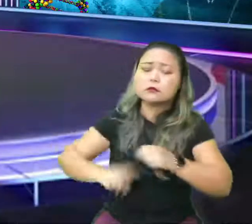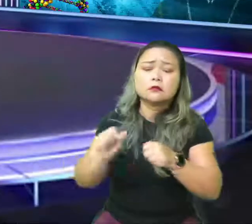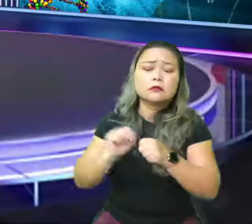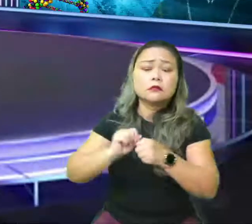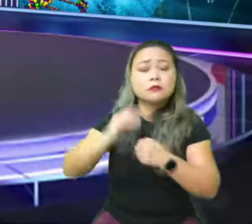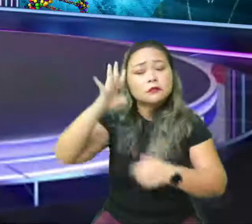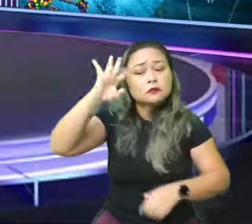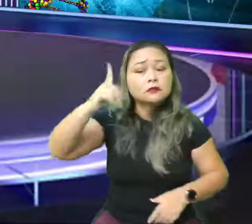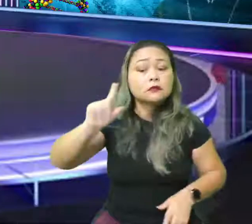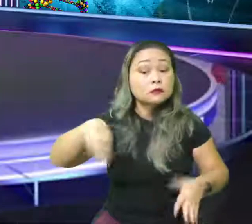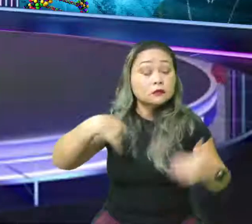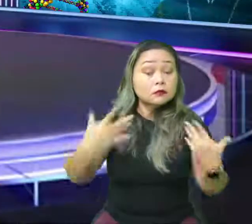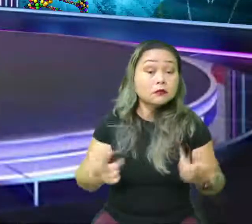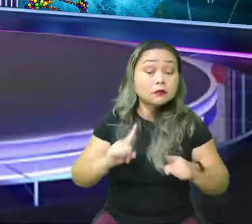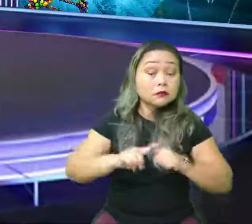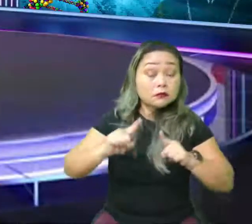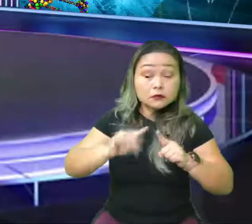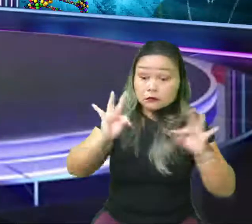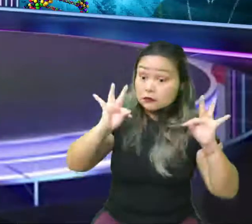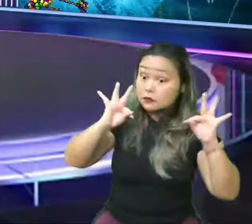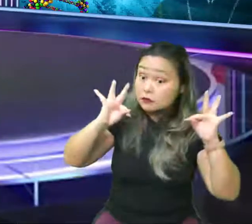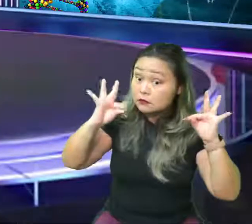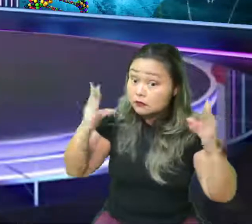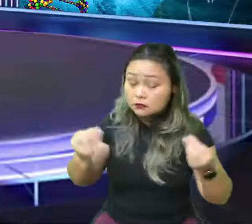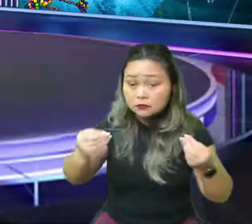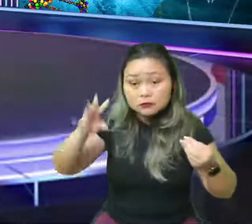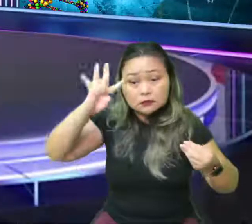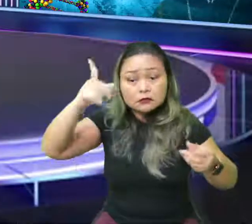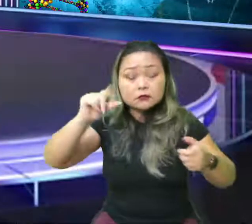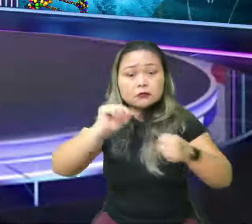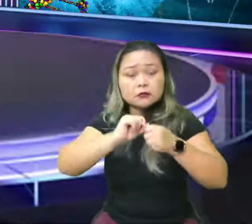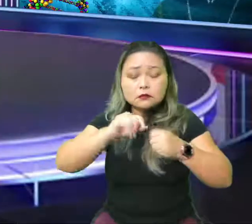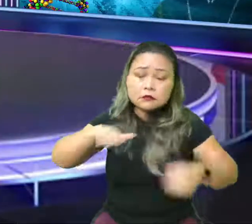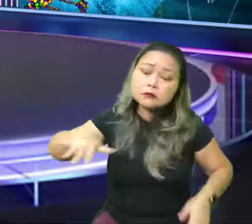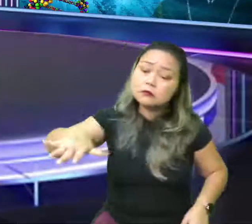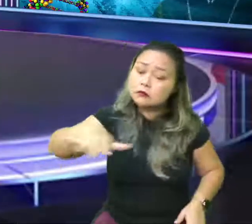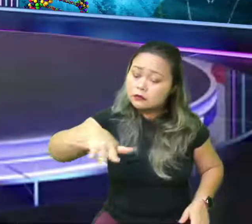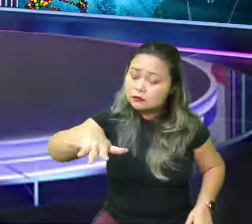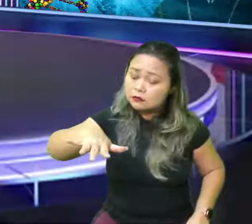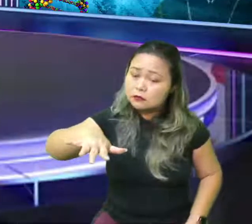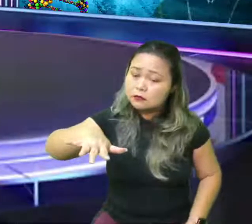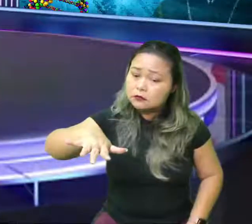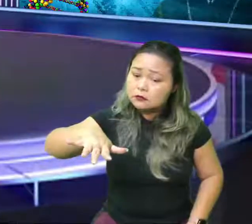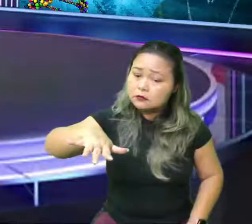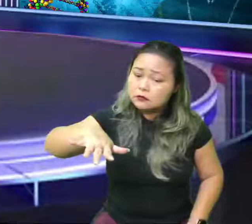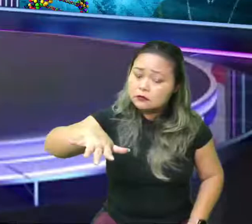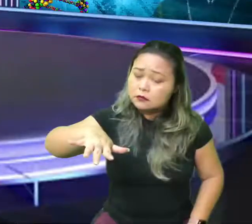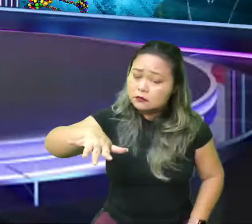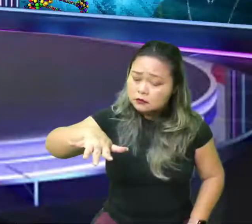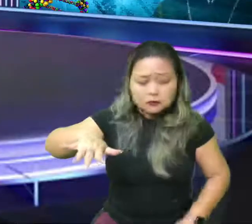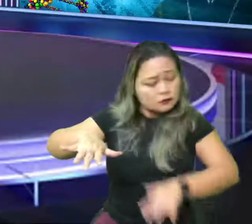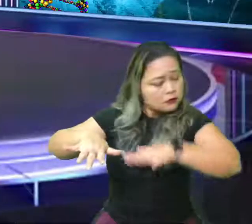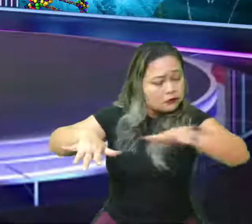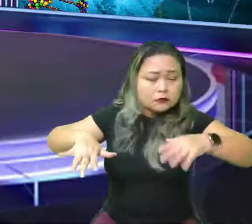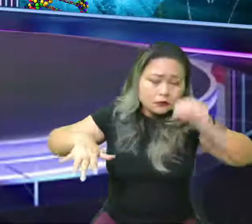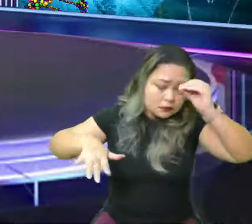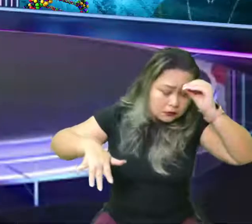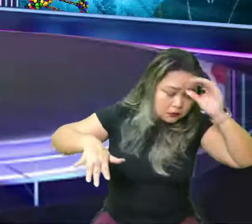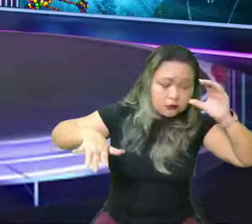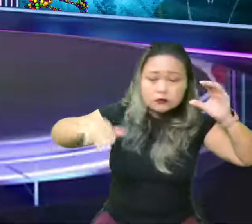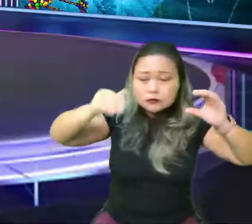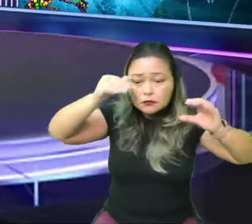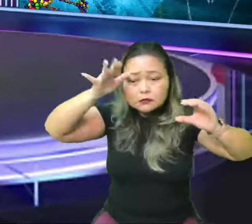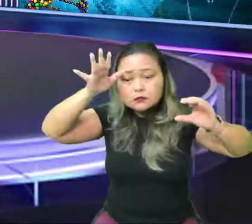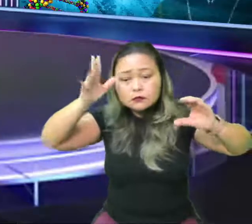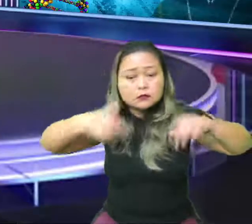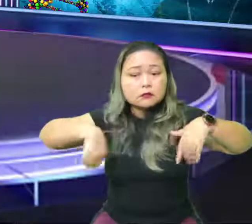nessas teorias. Mas todas elas vão trazer dentro do seu espaço de conhecimento ou com